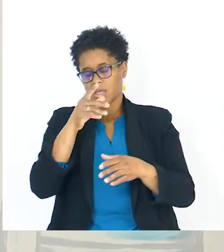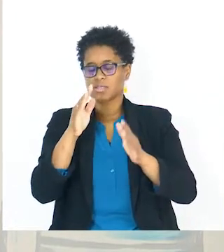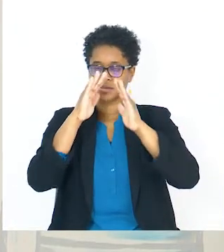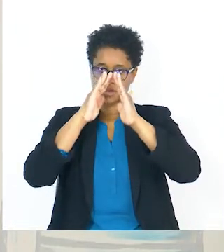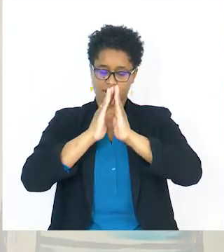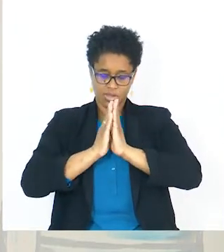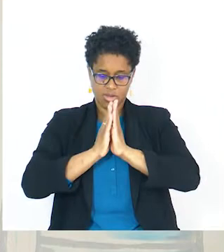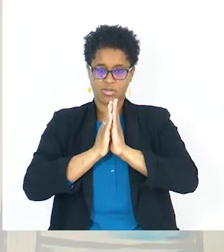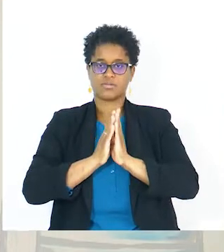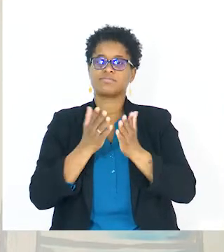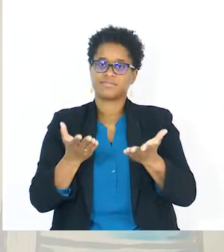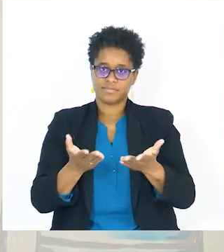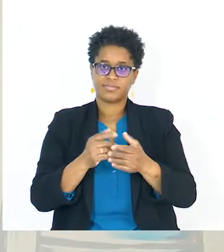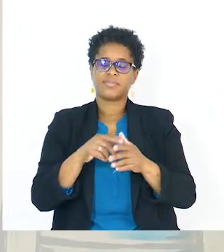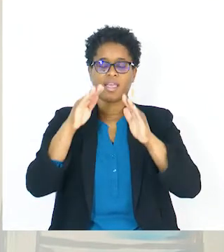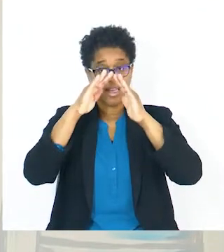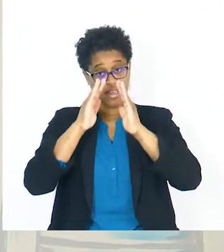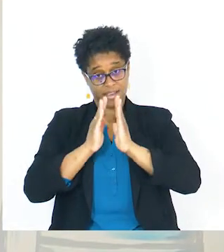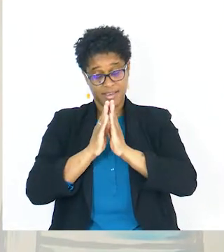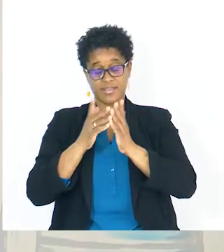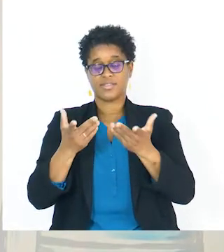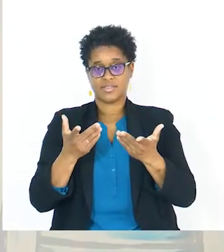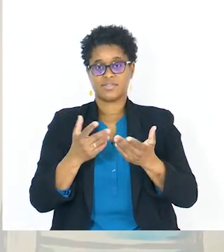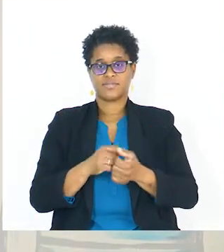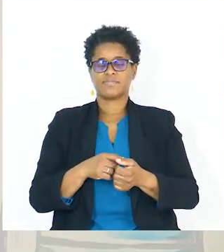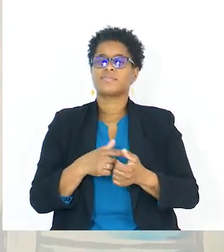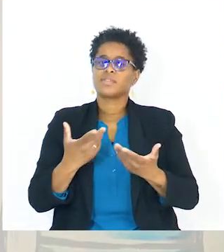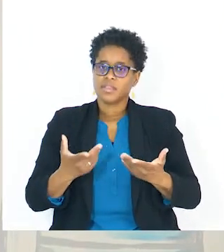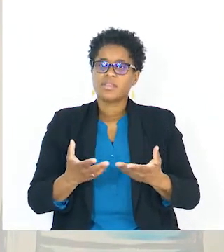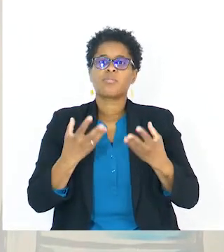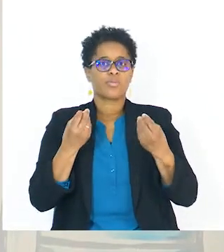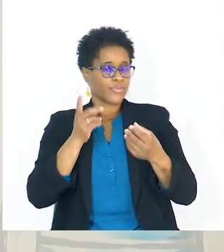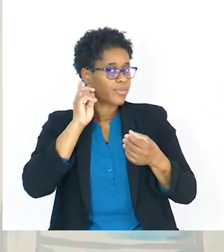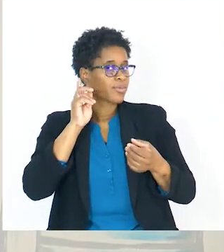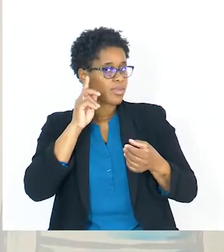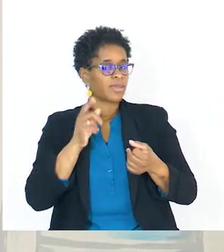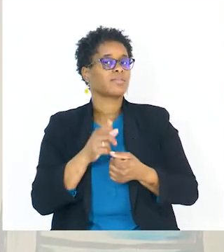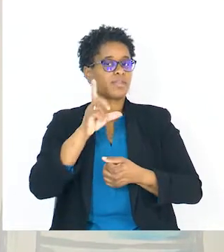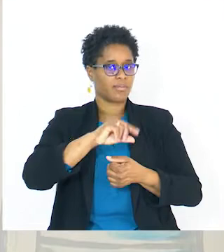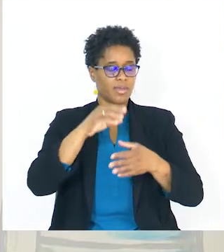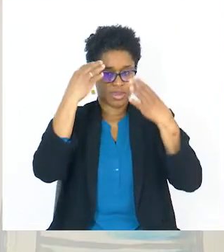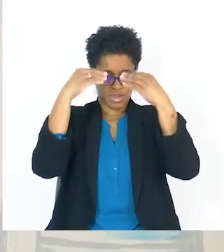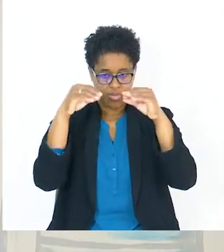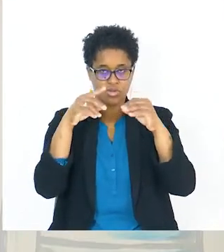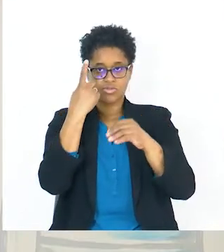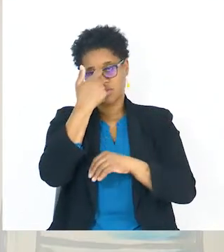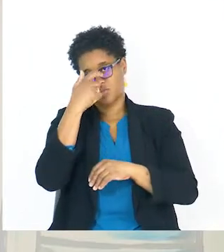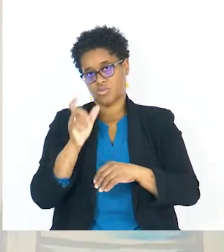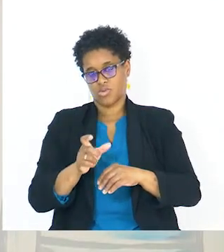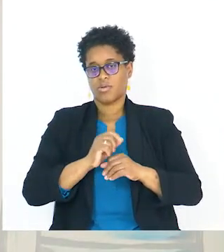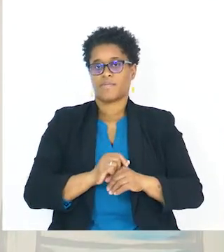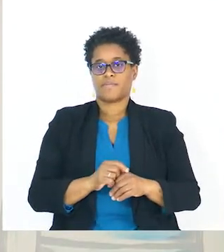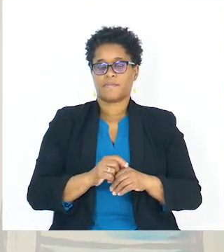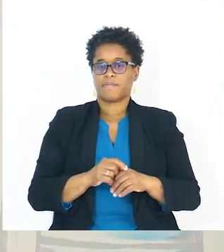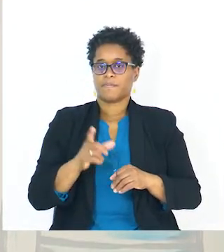atividades religiosas, não é? As igrejas são importantes também na educação de uma